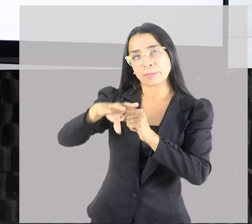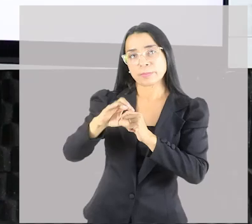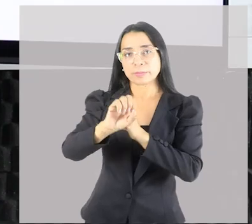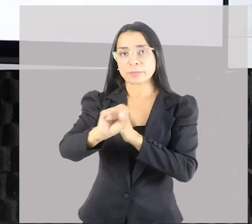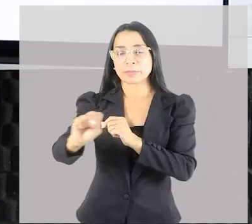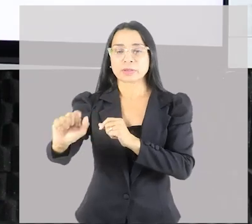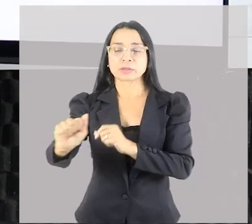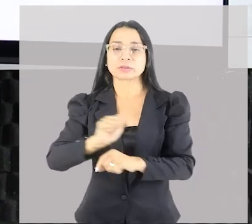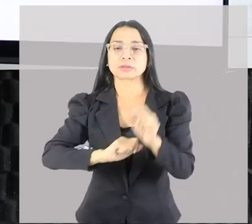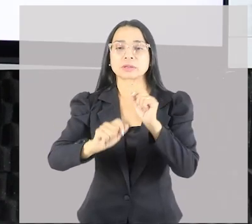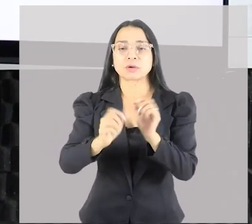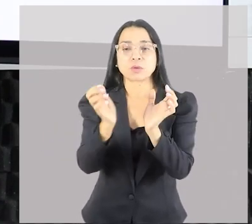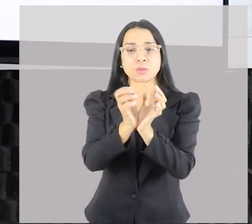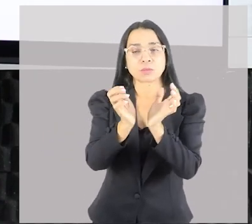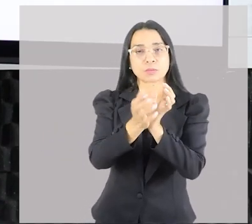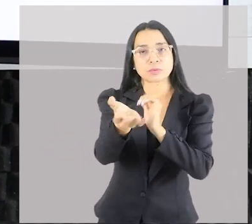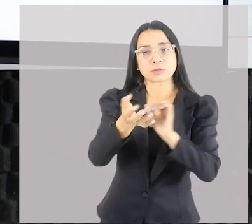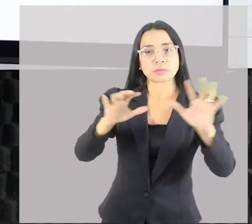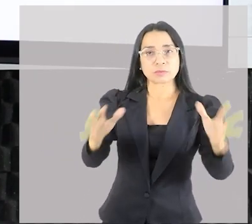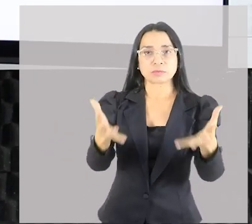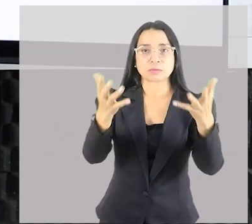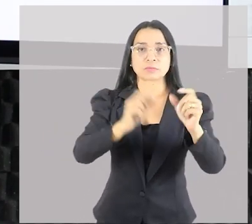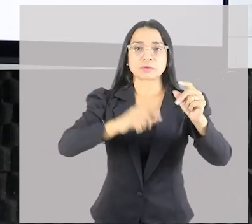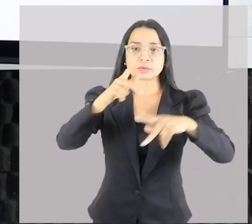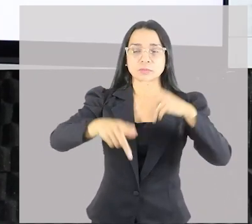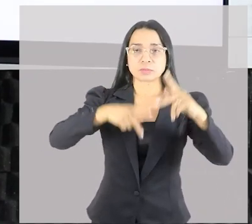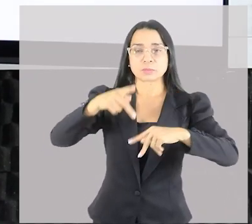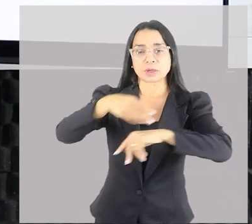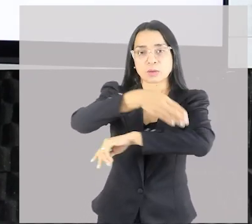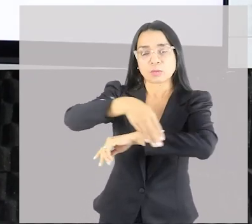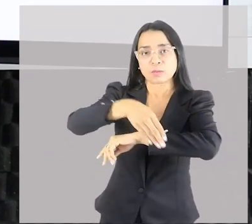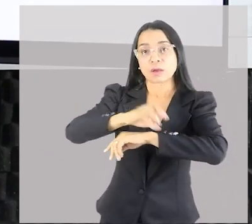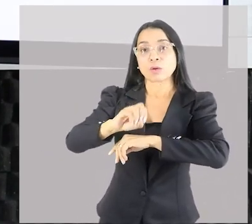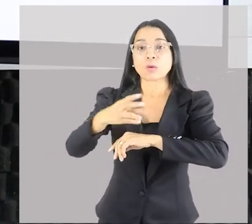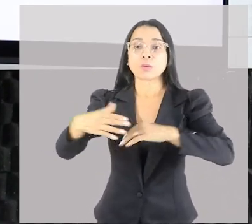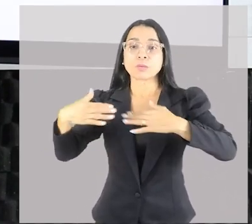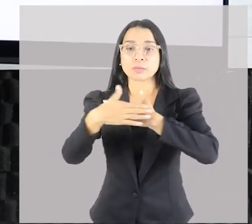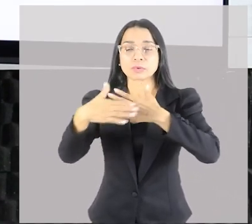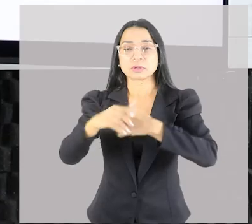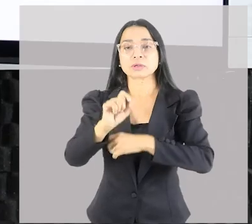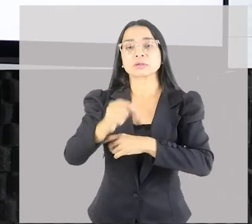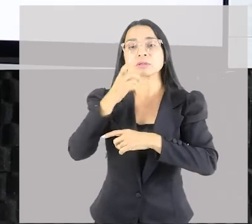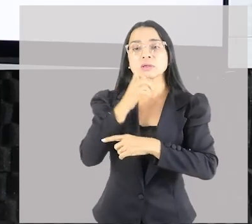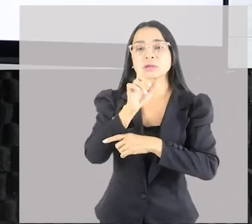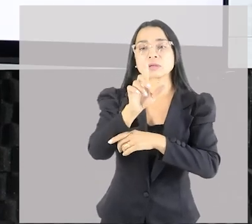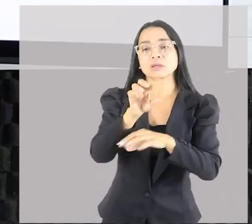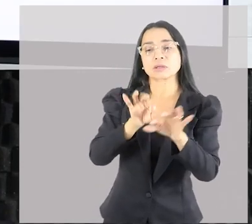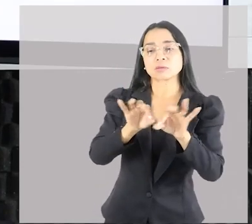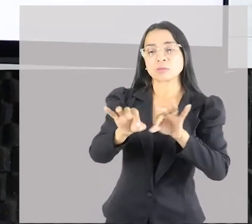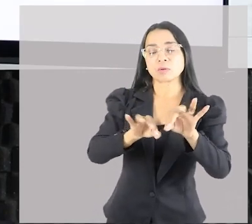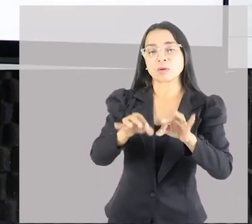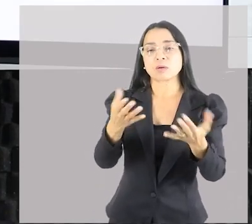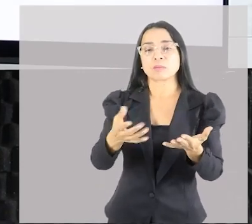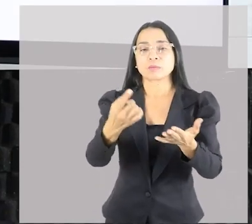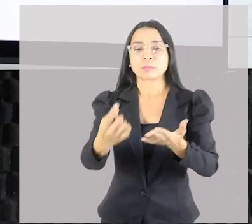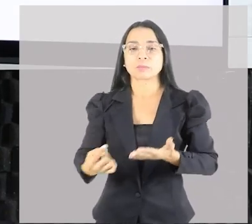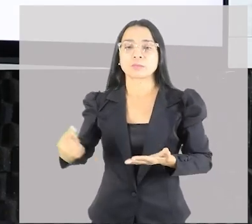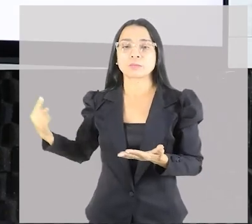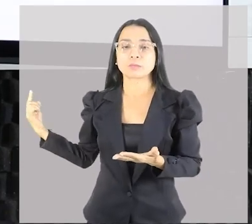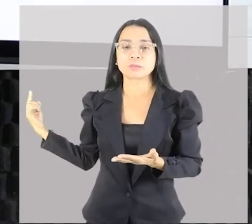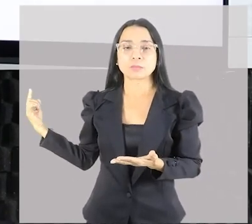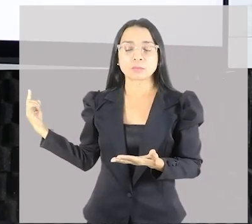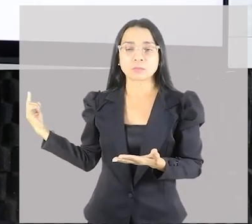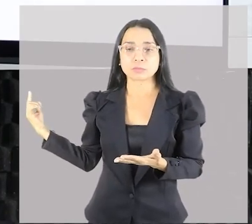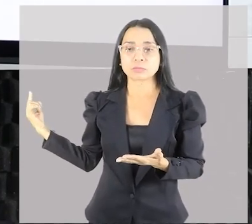grupo que quer fazer uma manifestação popular num bairro ou numa cidade, e isso vai ganhando formas. Carregada de